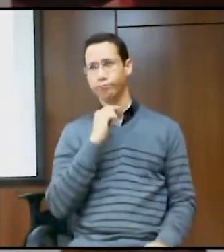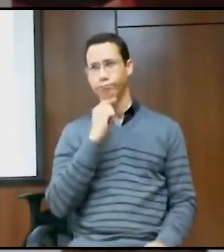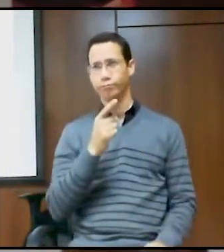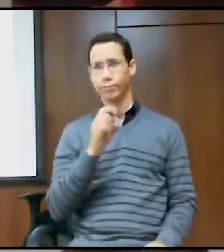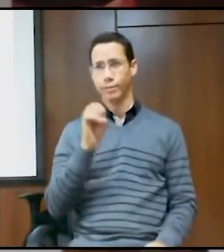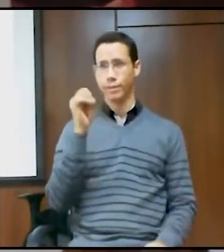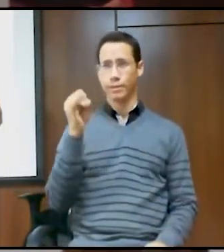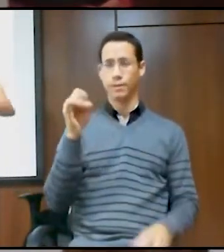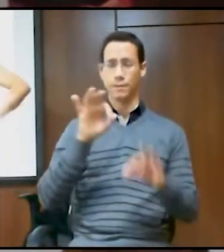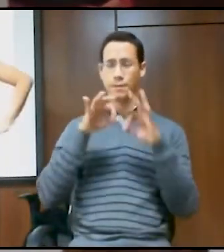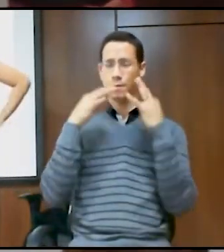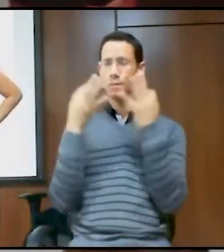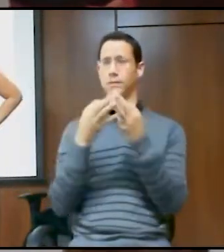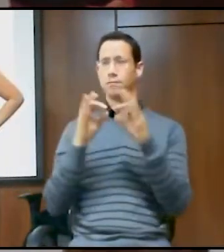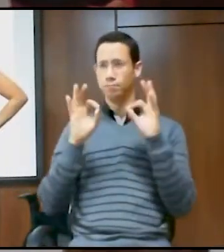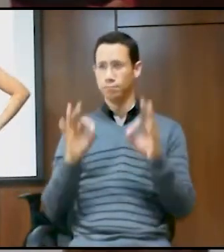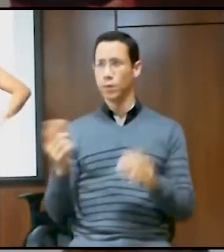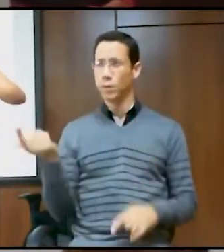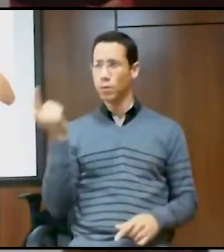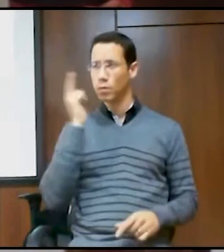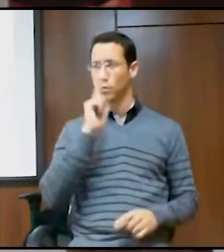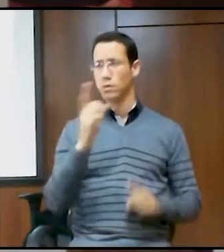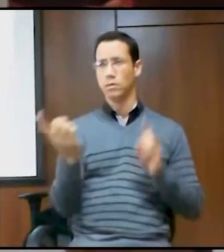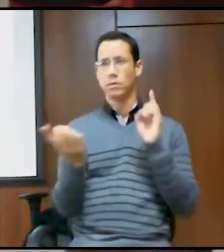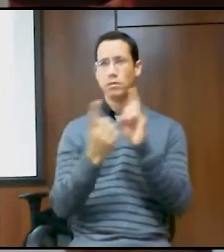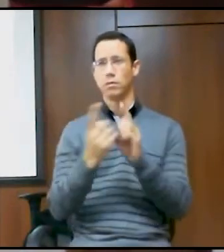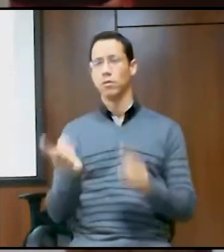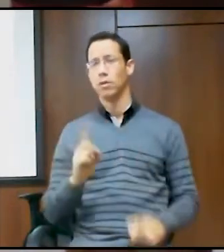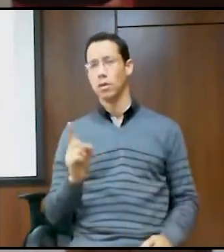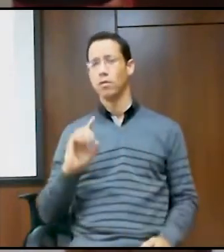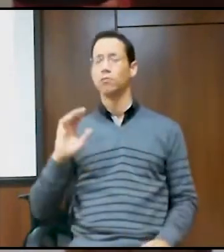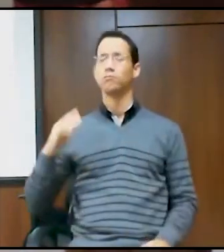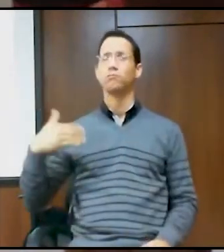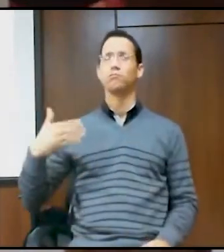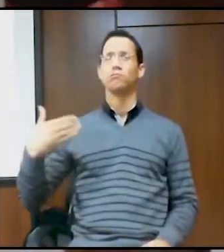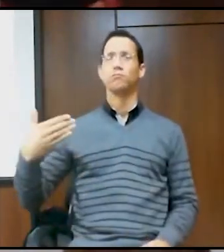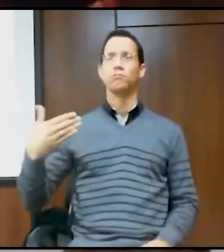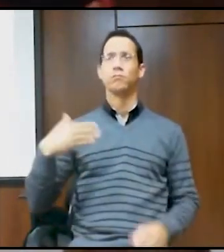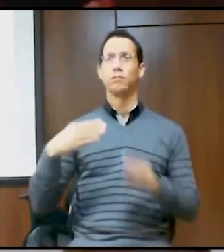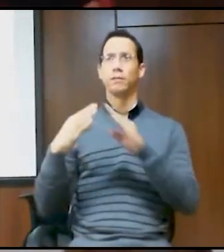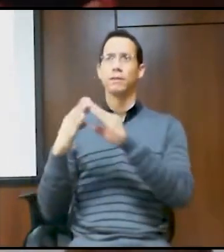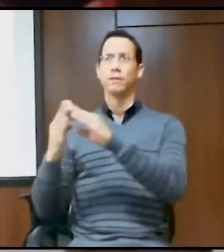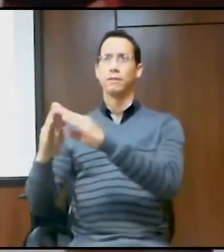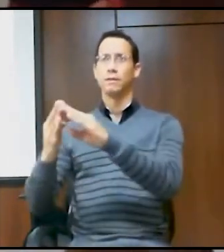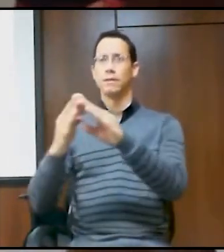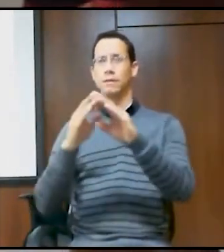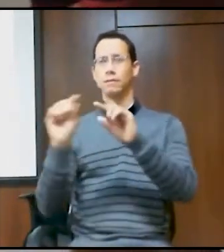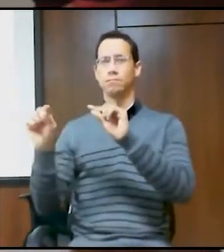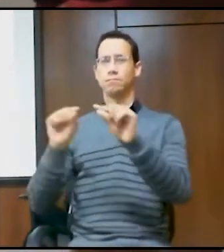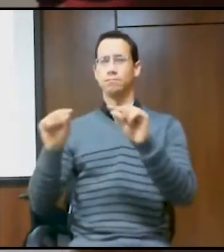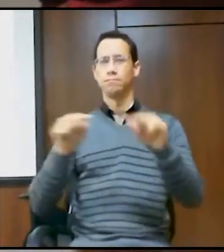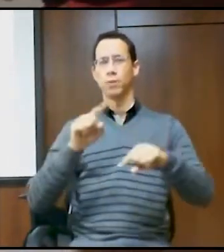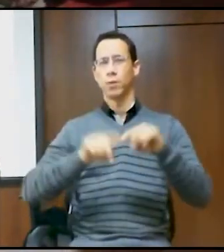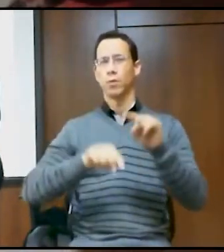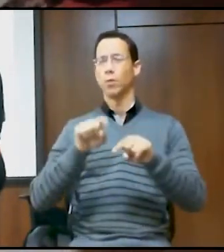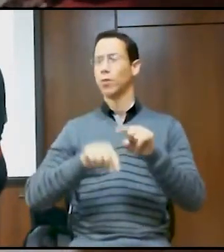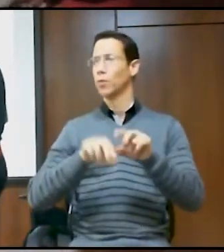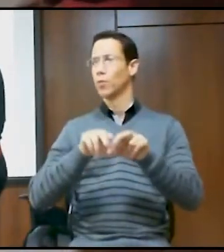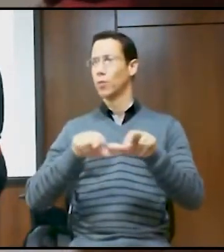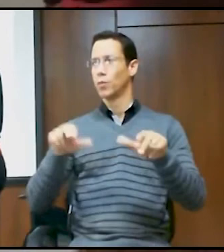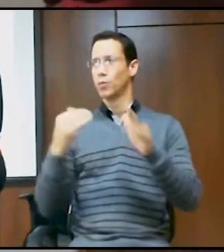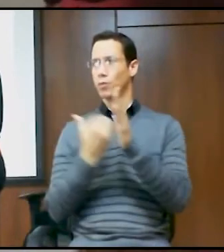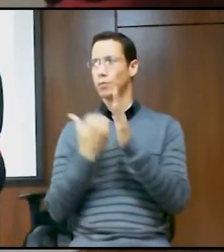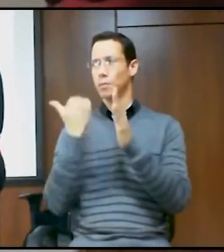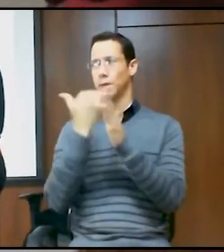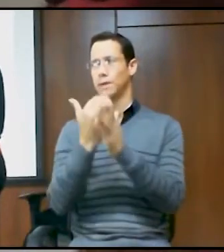essas famílias estão realmente sendo atendidas ou não, e o que isso gera nas periferias com esse recurso a